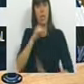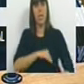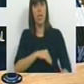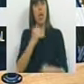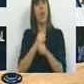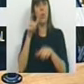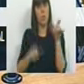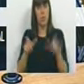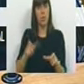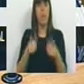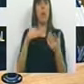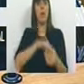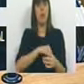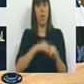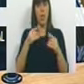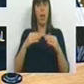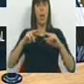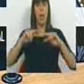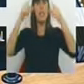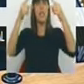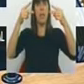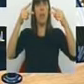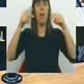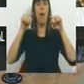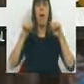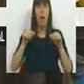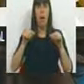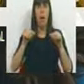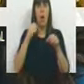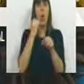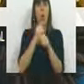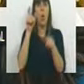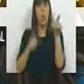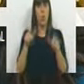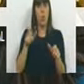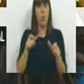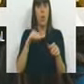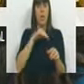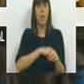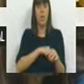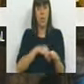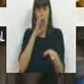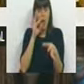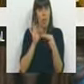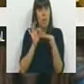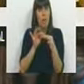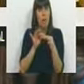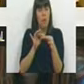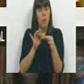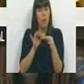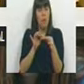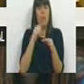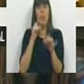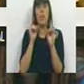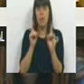dos trabalhadores que têm salários imediatamente acima. Isto é, os trabalhadores com os salários mais baixos.